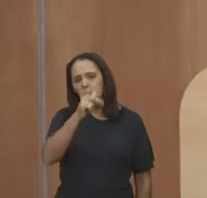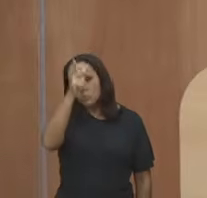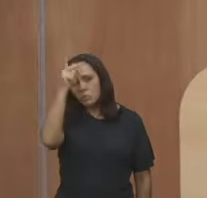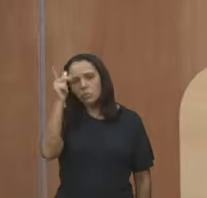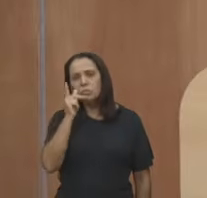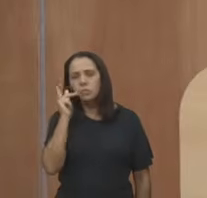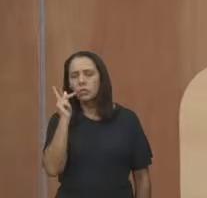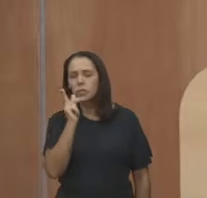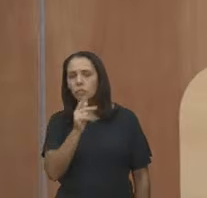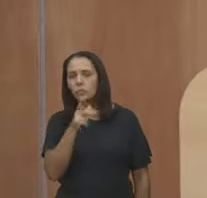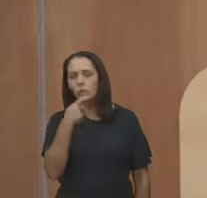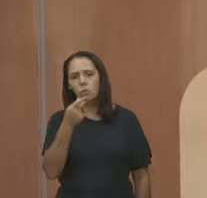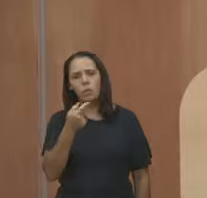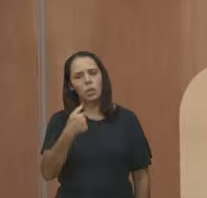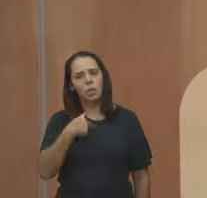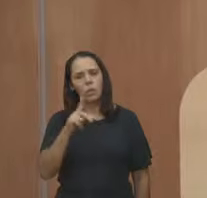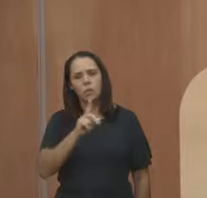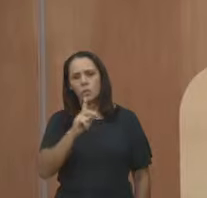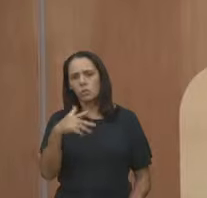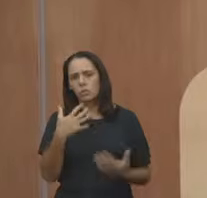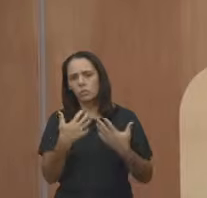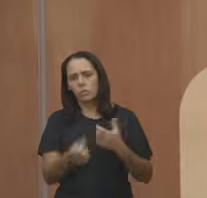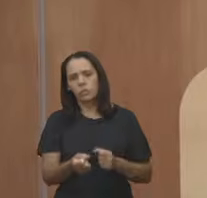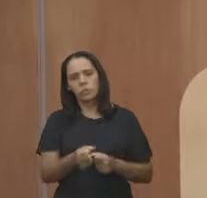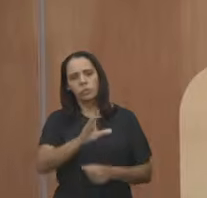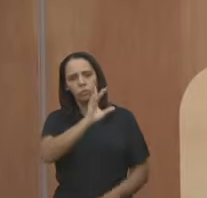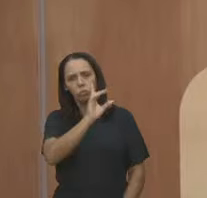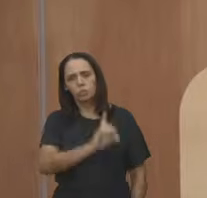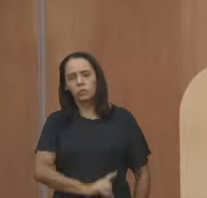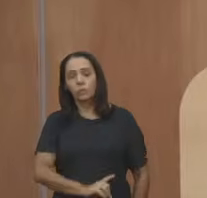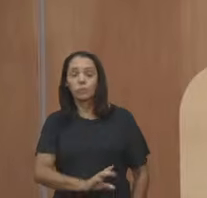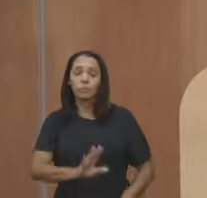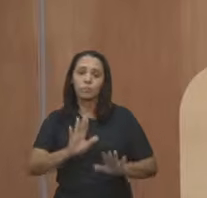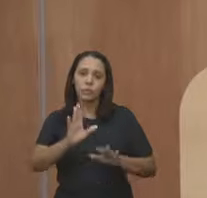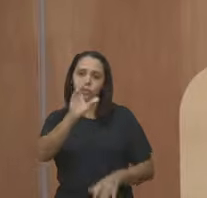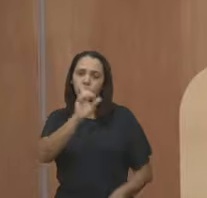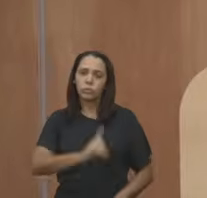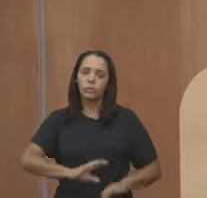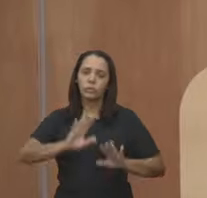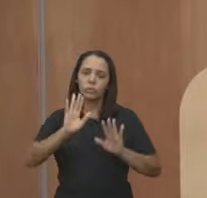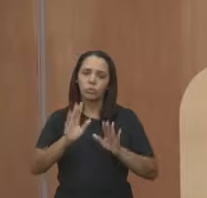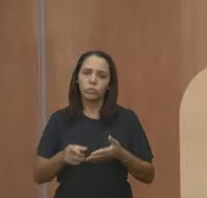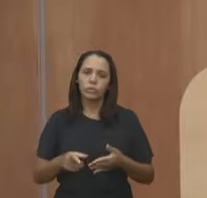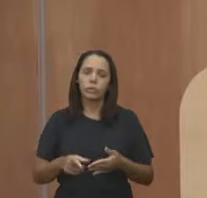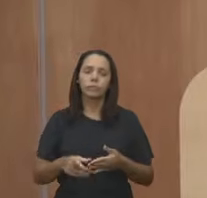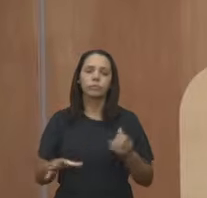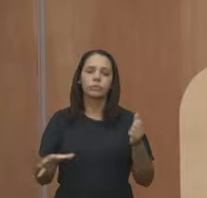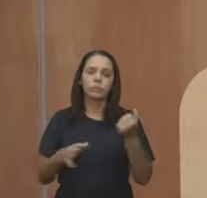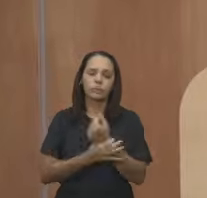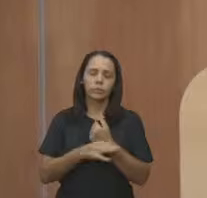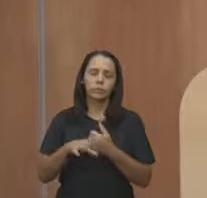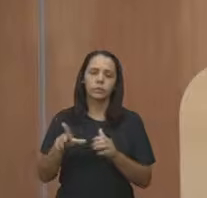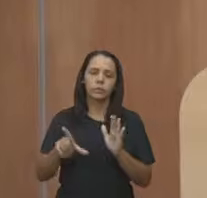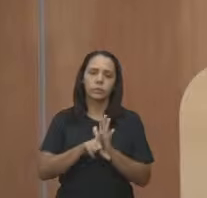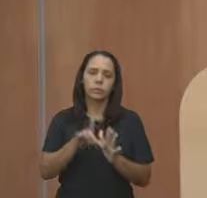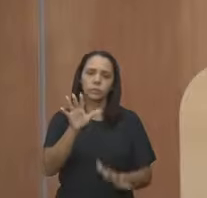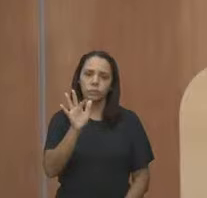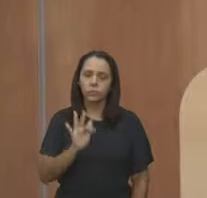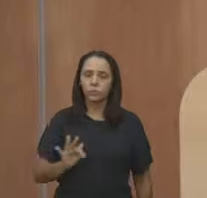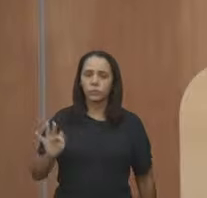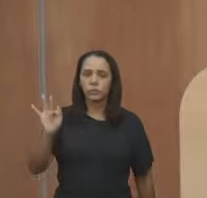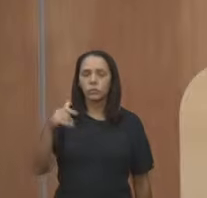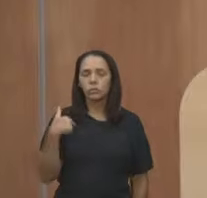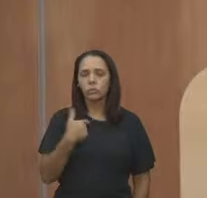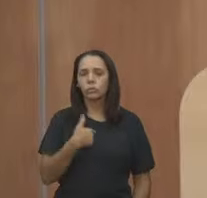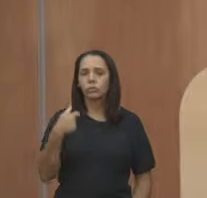a regulamentação, não vai reconhecer esse direito que já é garantido por lei federal, mas a gente vai continuar na luta. Quero dizer para todos os